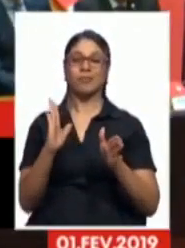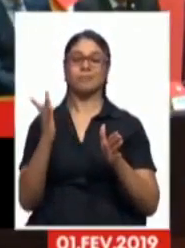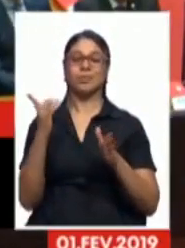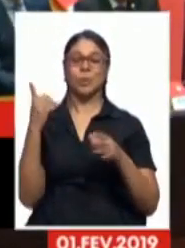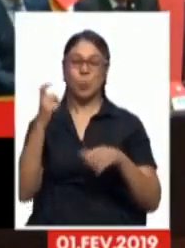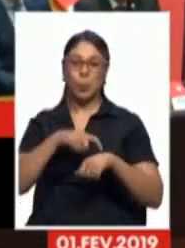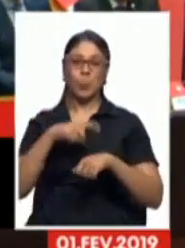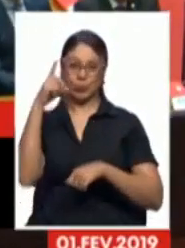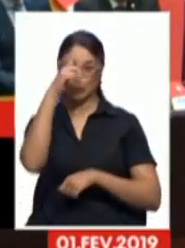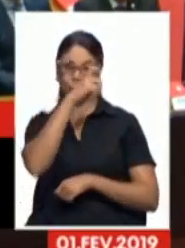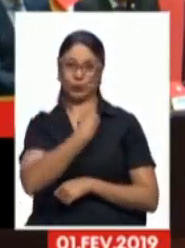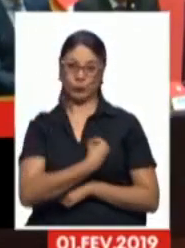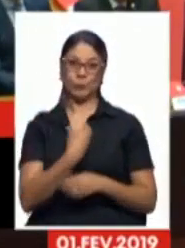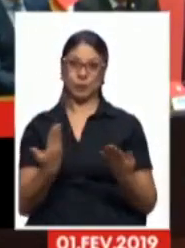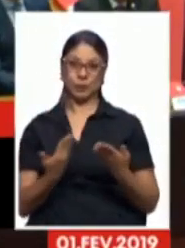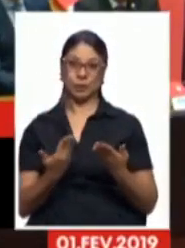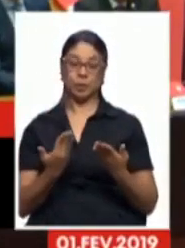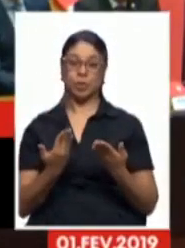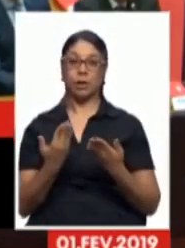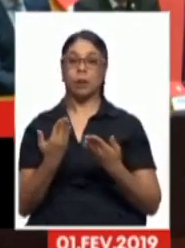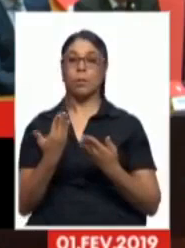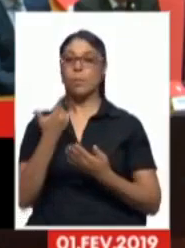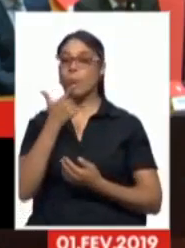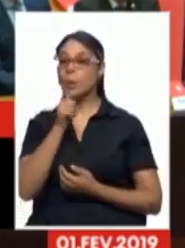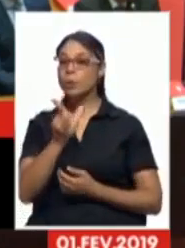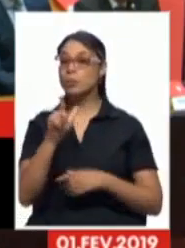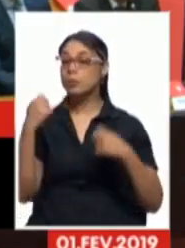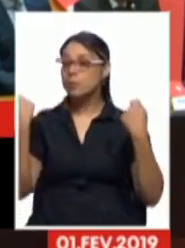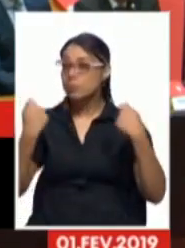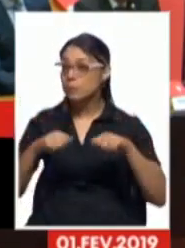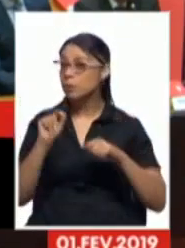isso, precisaremos de paciência,